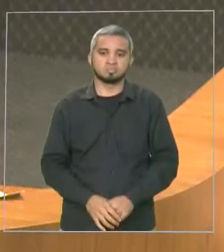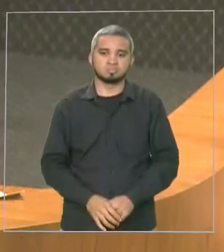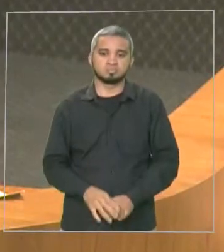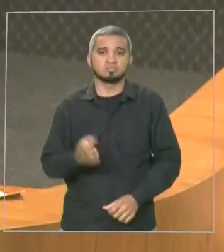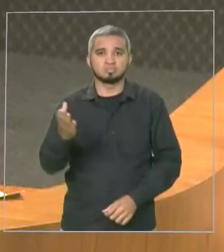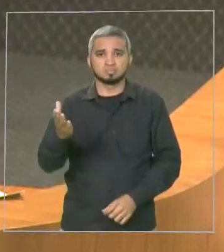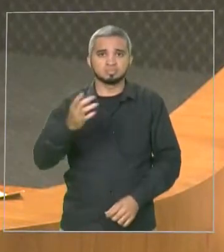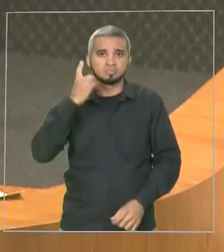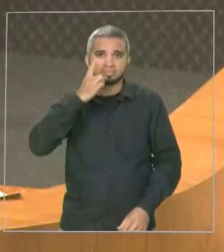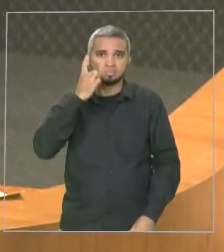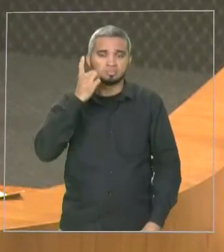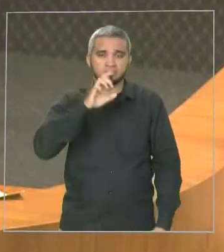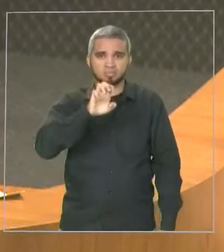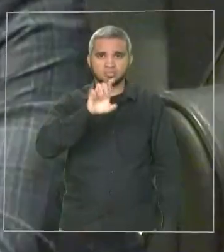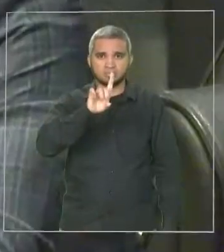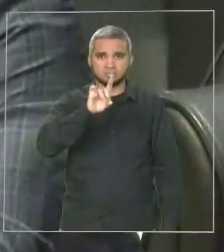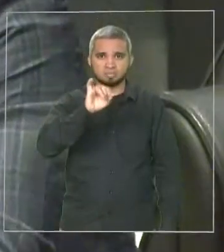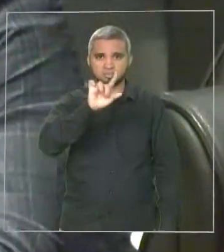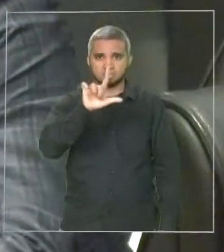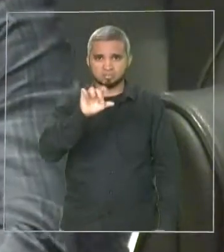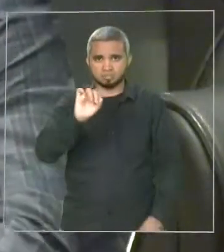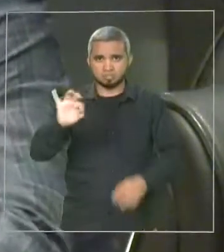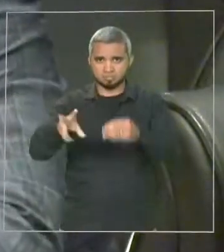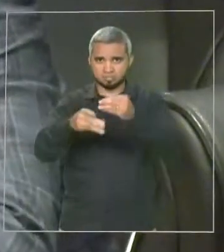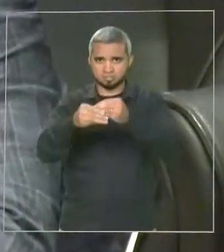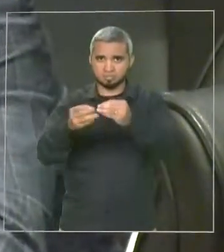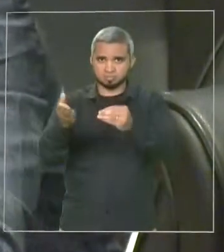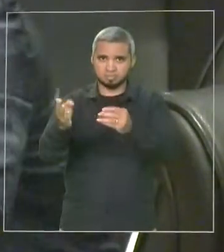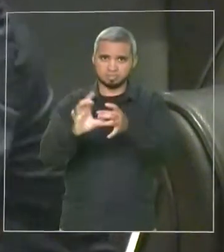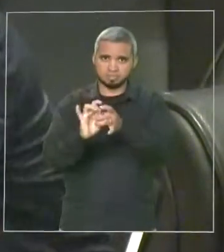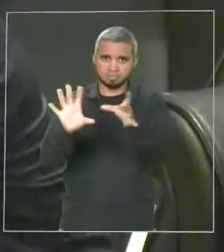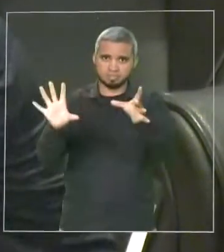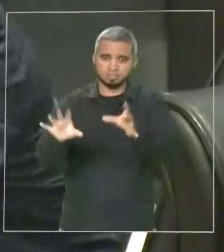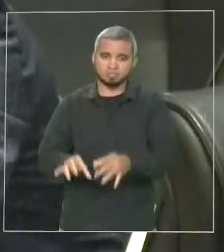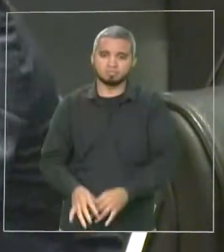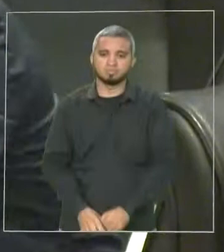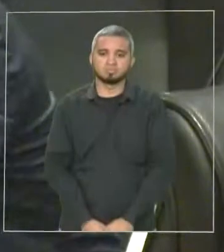parte. Deputado Rogério, na verdade,